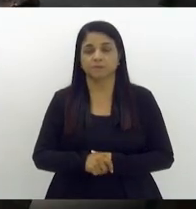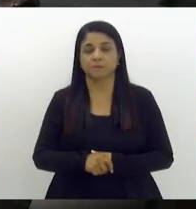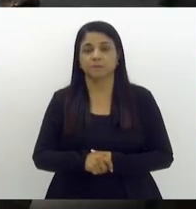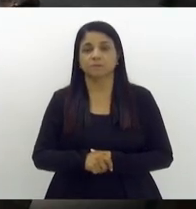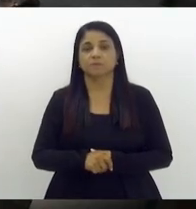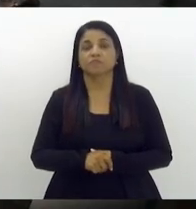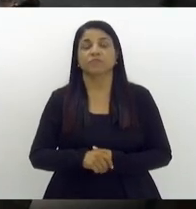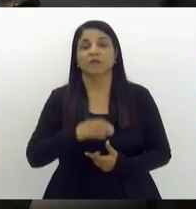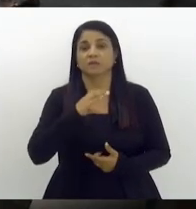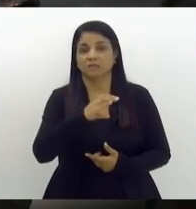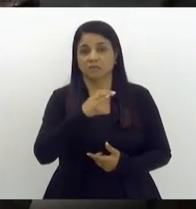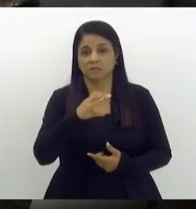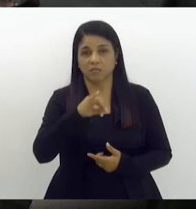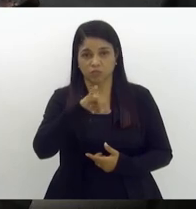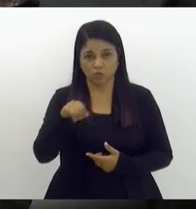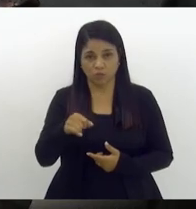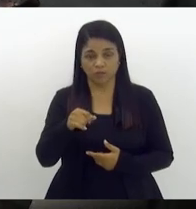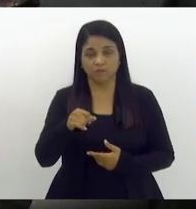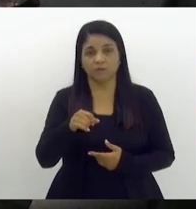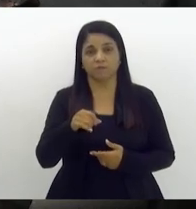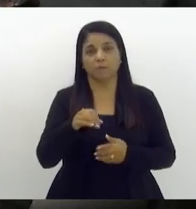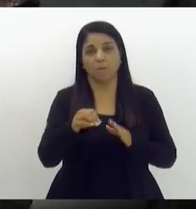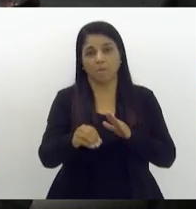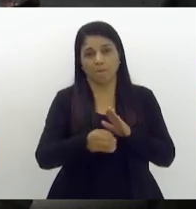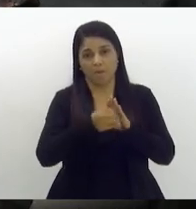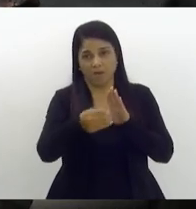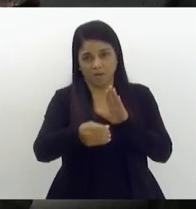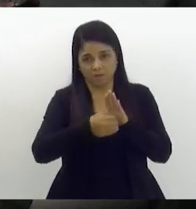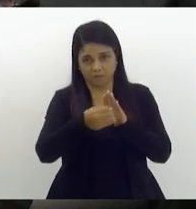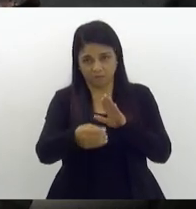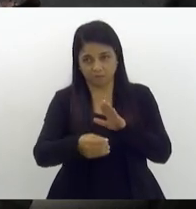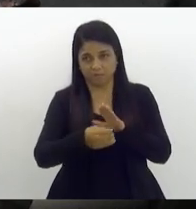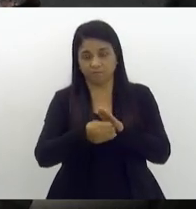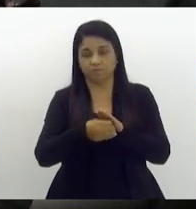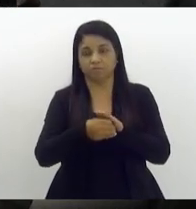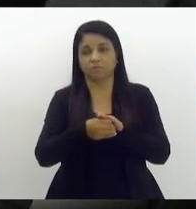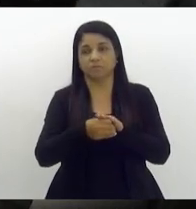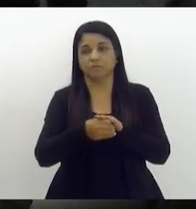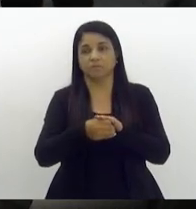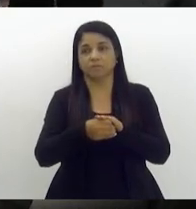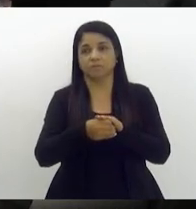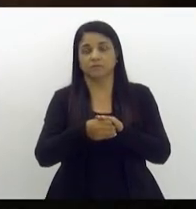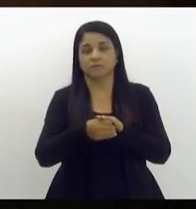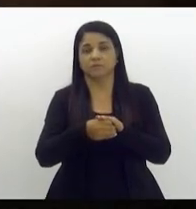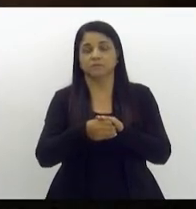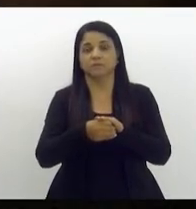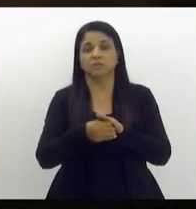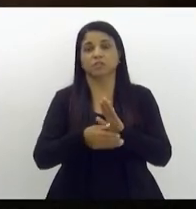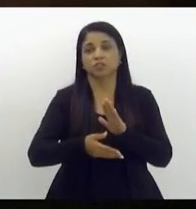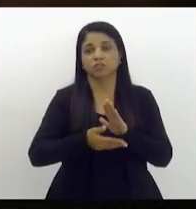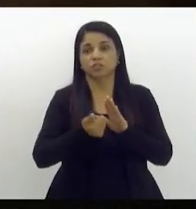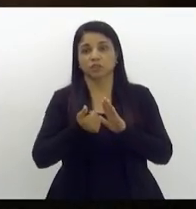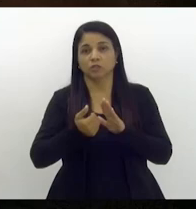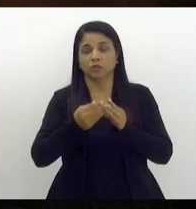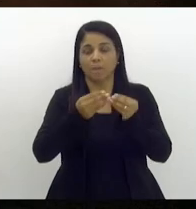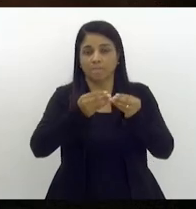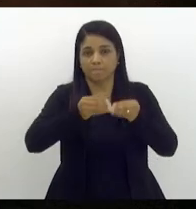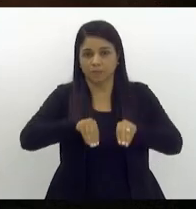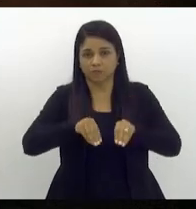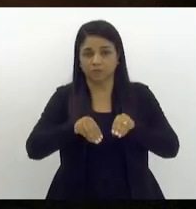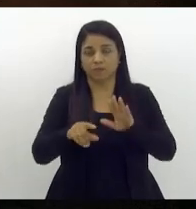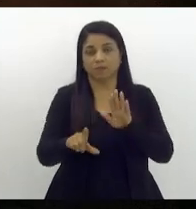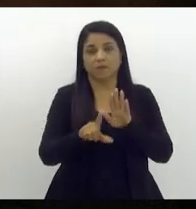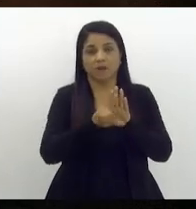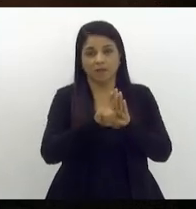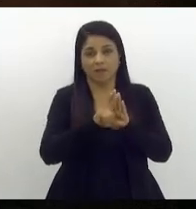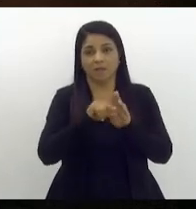Presidente, a CCJ ela fez um parecer justamente para, tirando a prejudicabilidade da lei, porque a gente está fazendo aqui a lei